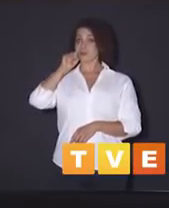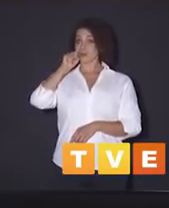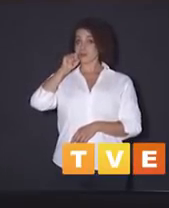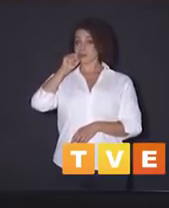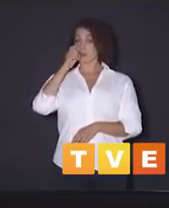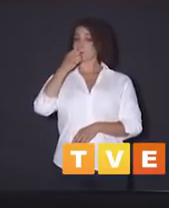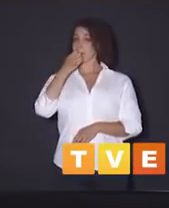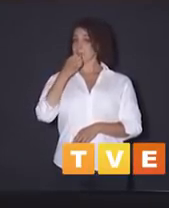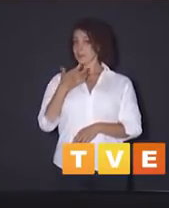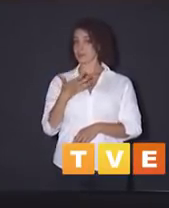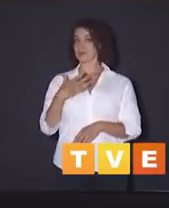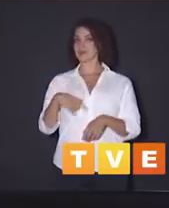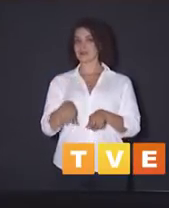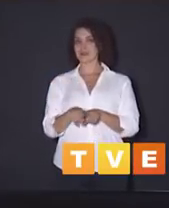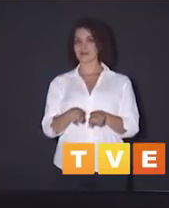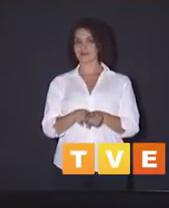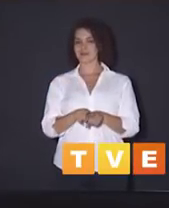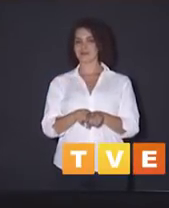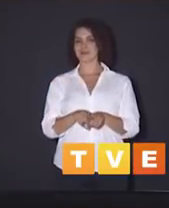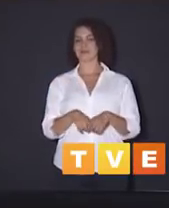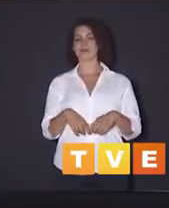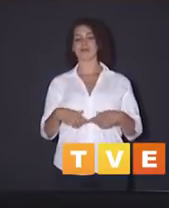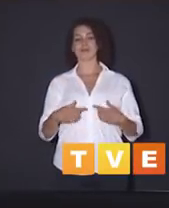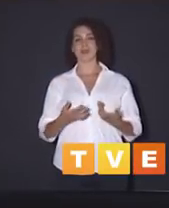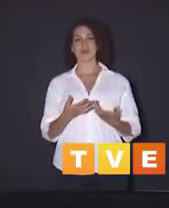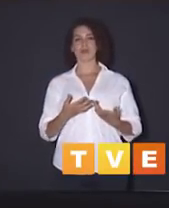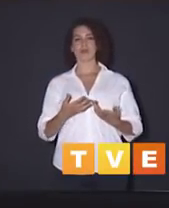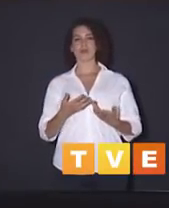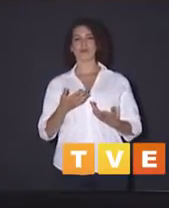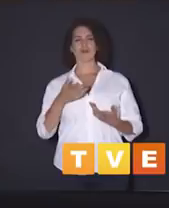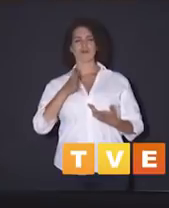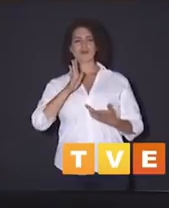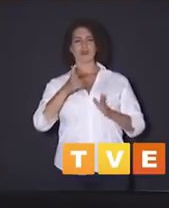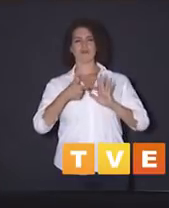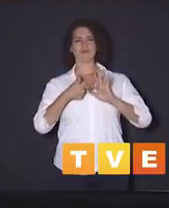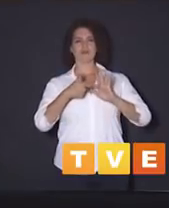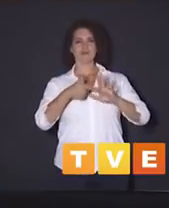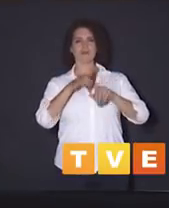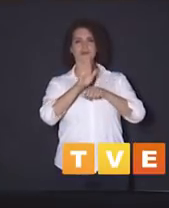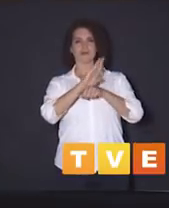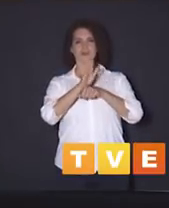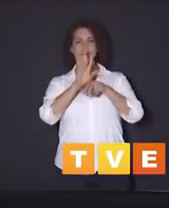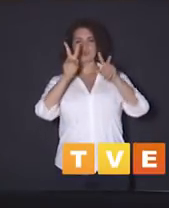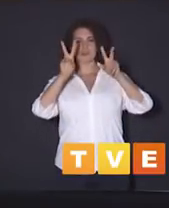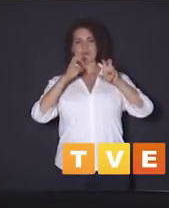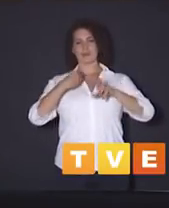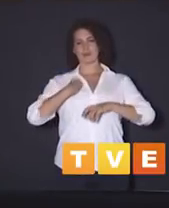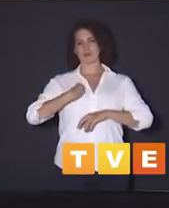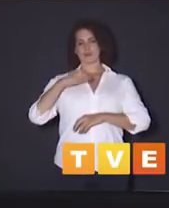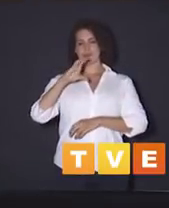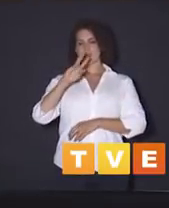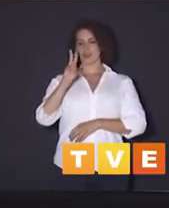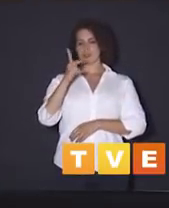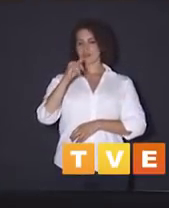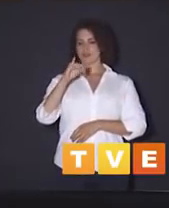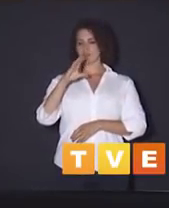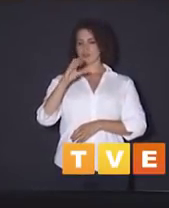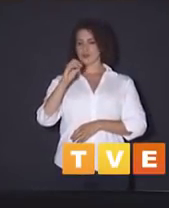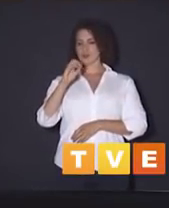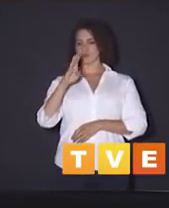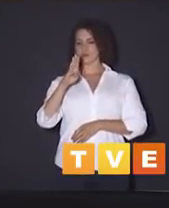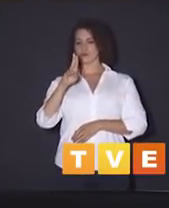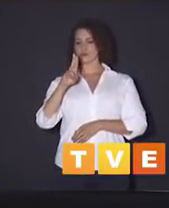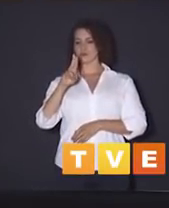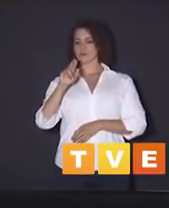disse uma vez aí num um filme muito interessante sobre a vida de chico buarque edu lobo o risco é